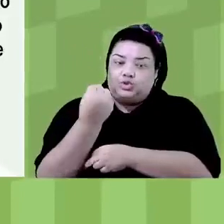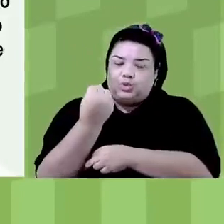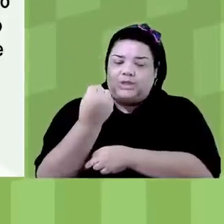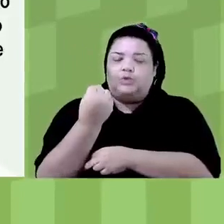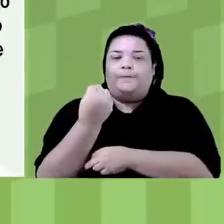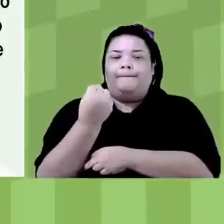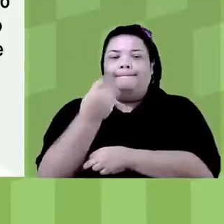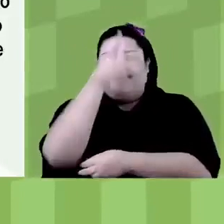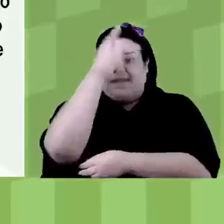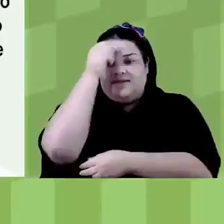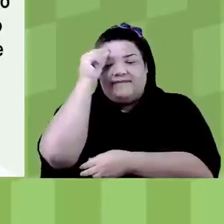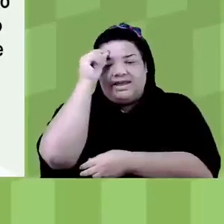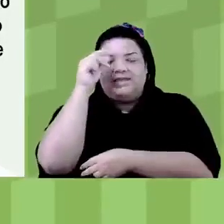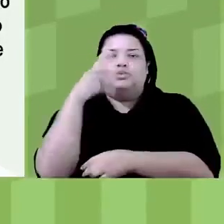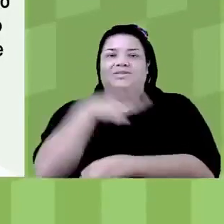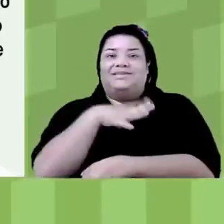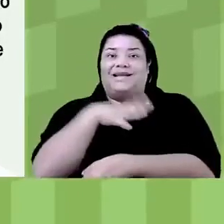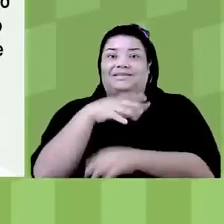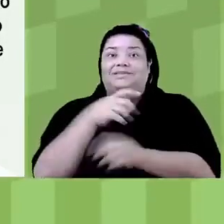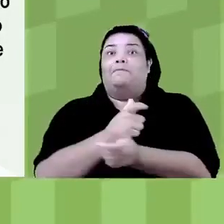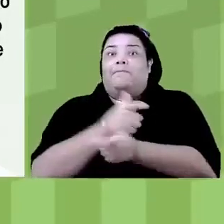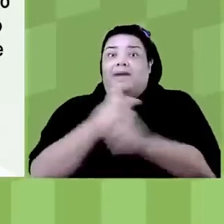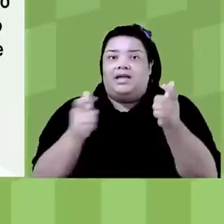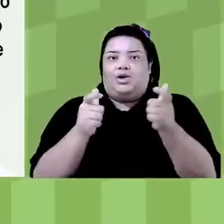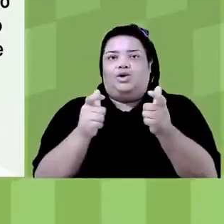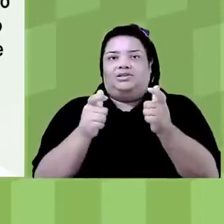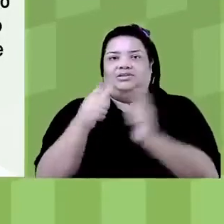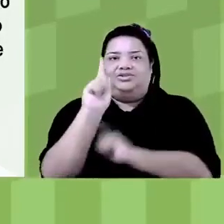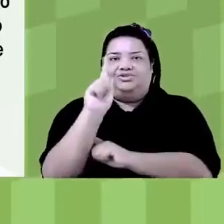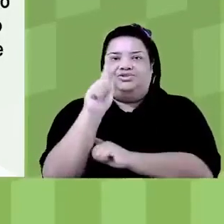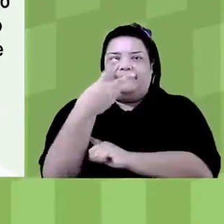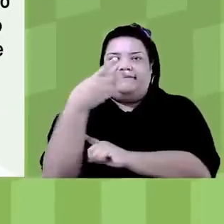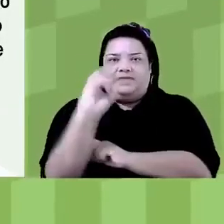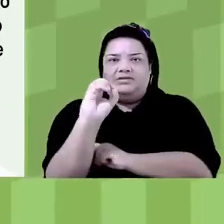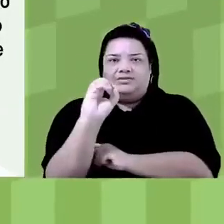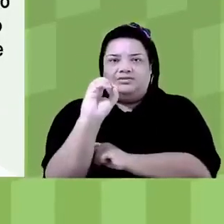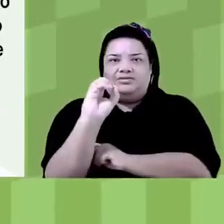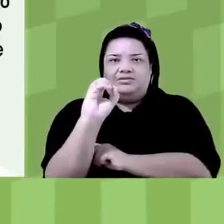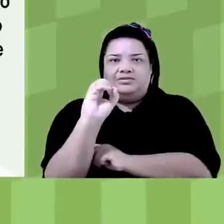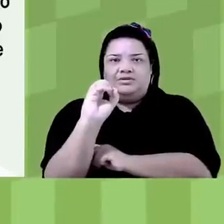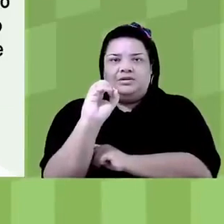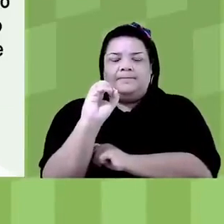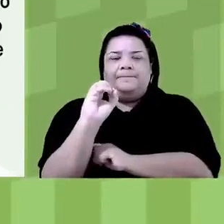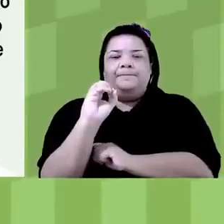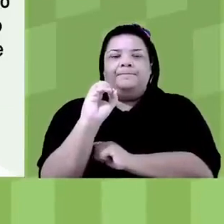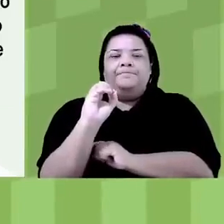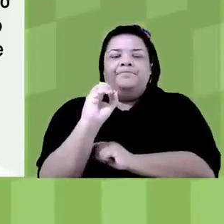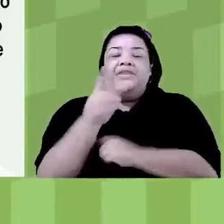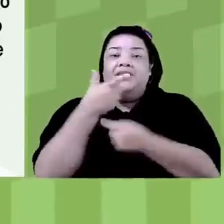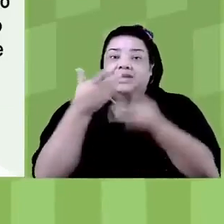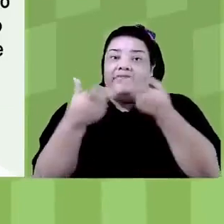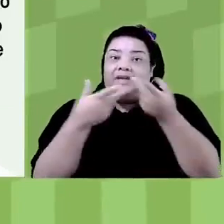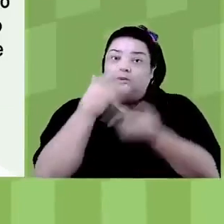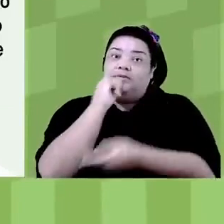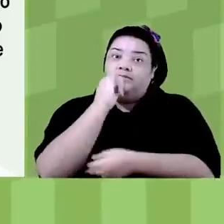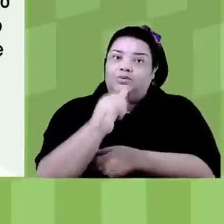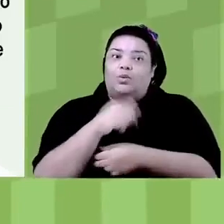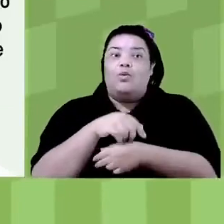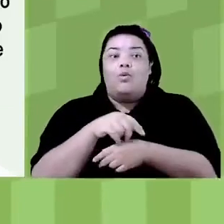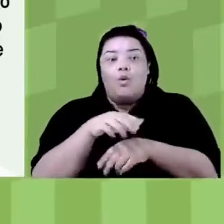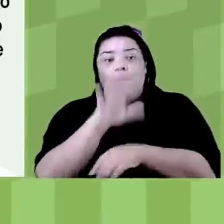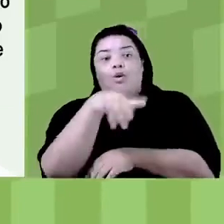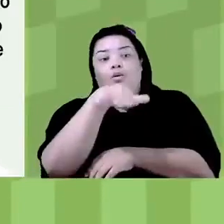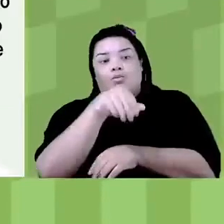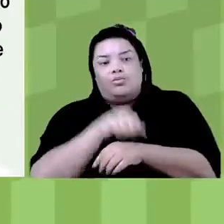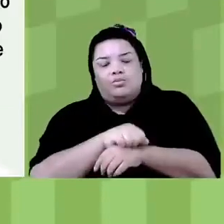G20 chegaram nos presidentes dos países, chegaram no G20 e disseram: ei, povo,